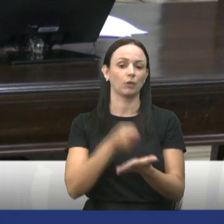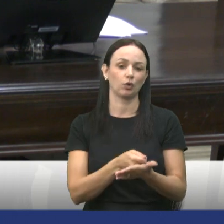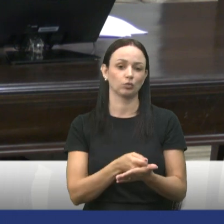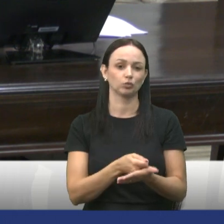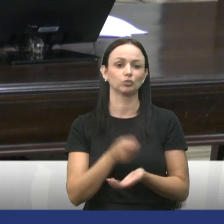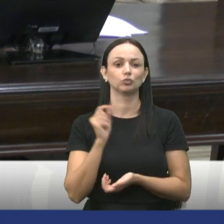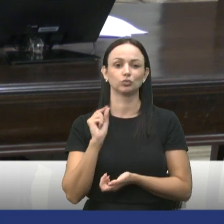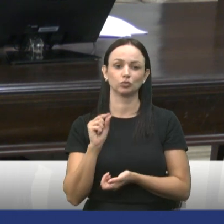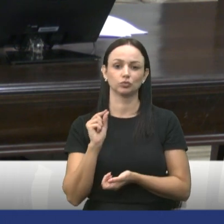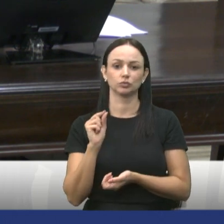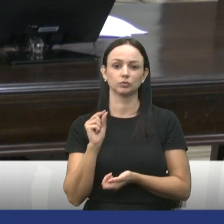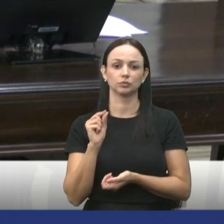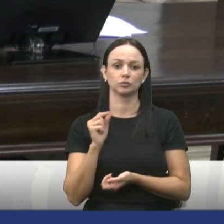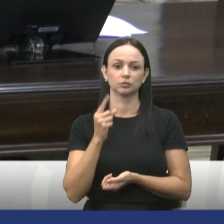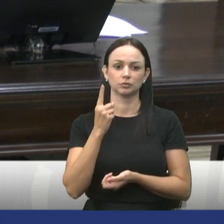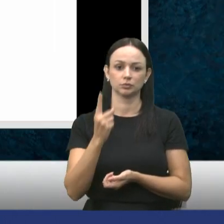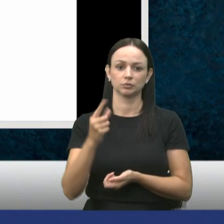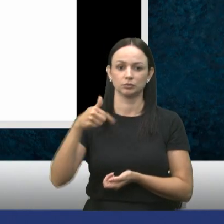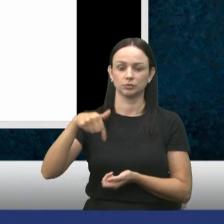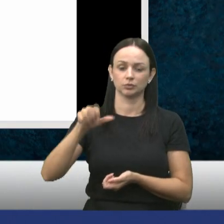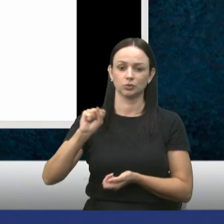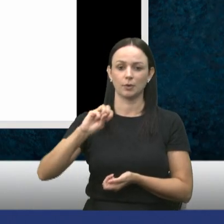foi de